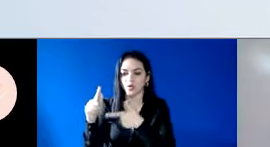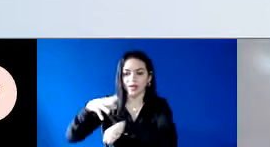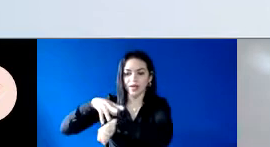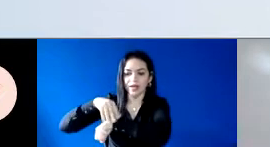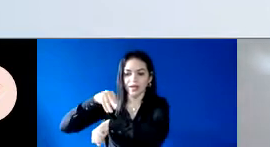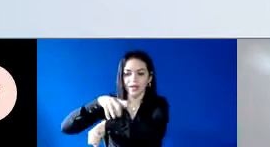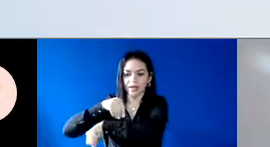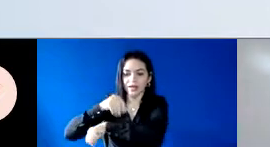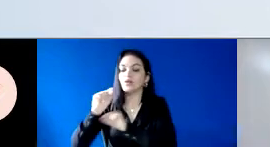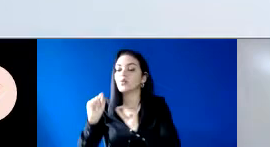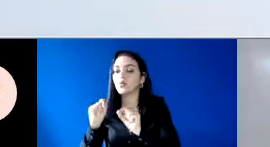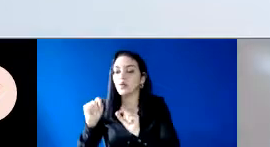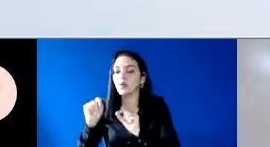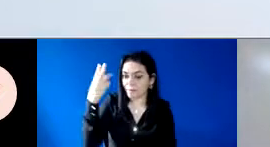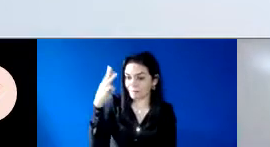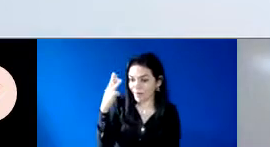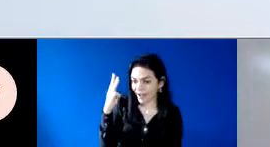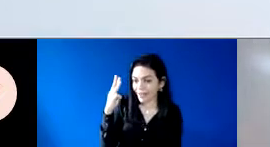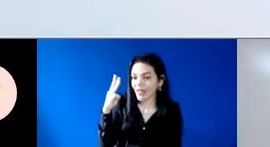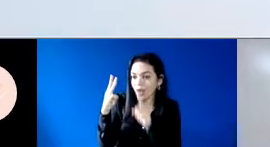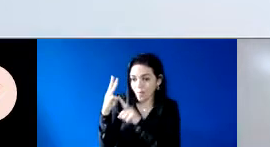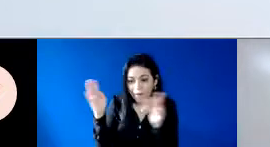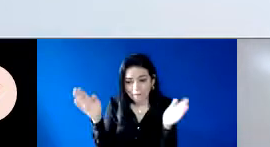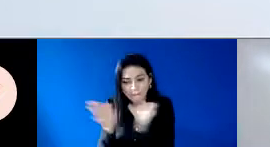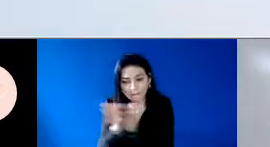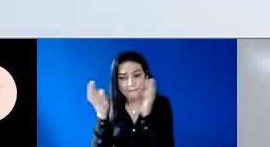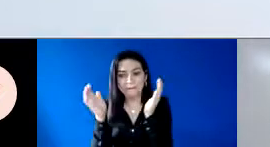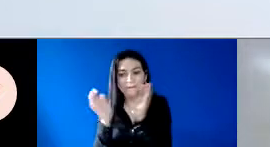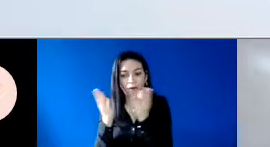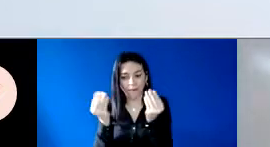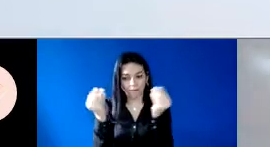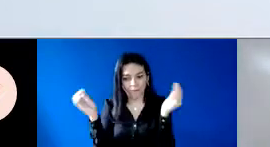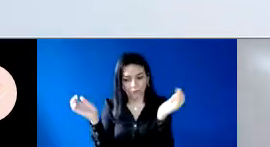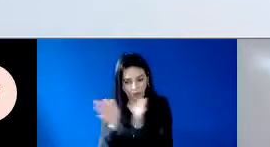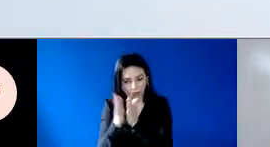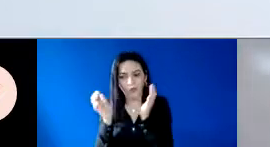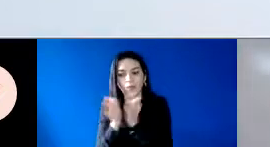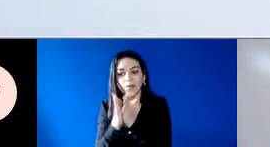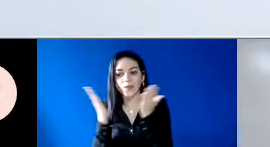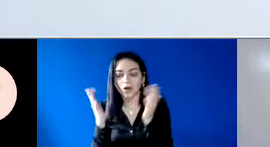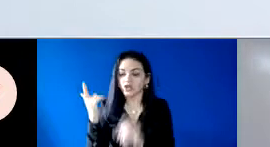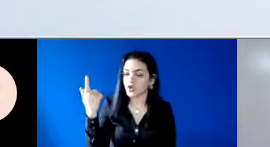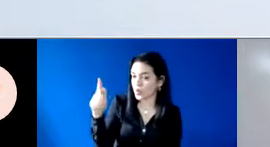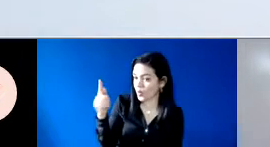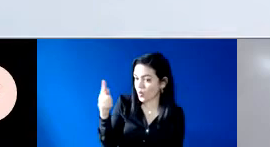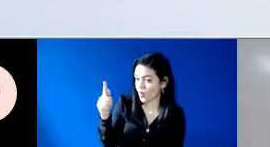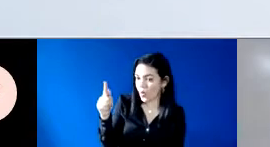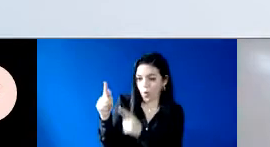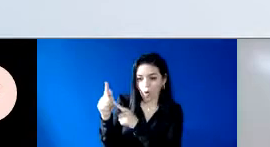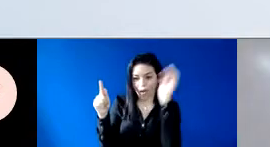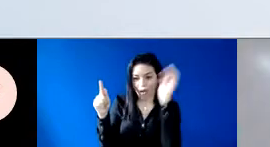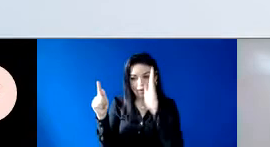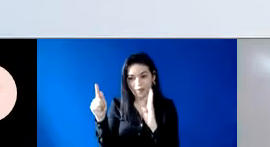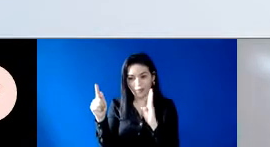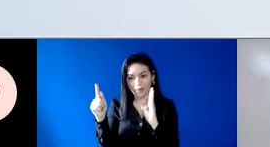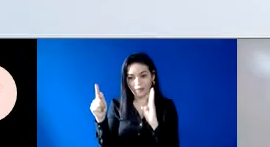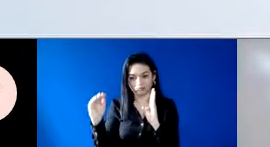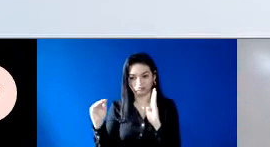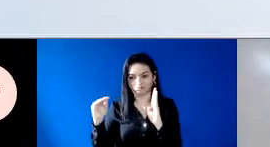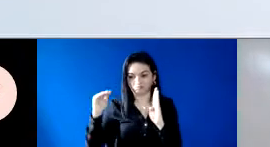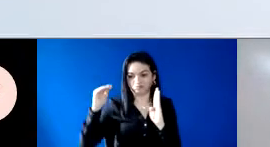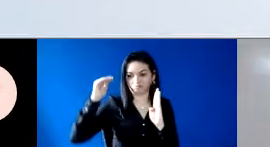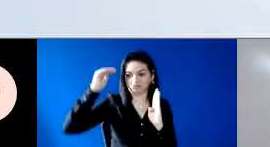Considerando que o Maranhão é um estado pobre, muito pobre, Goiás, no Brasil, é um estado de classe média alta,